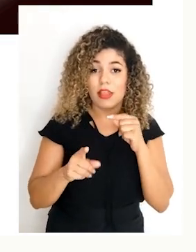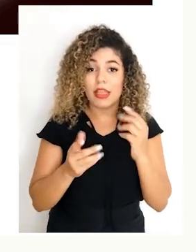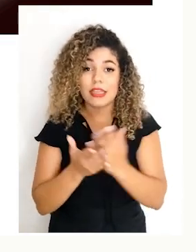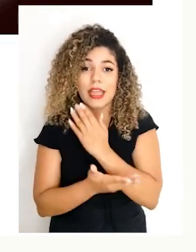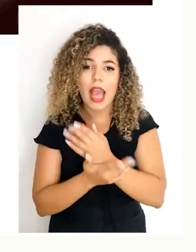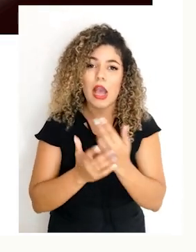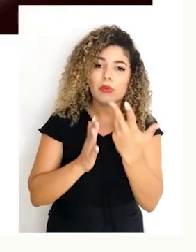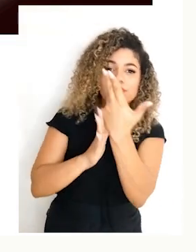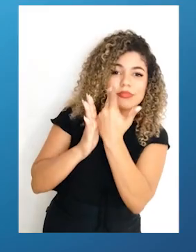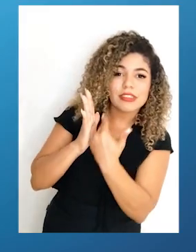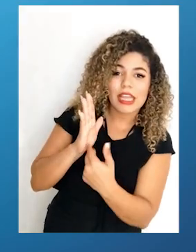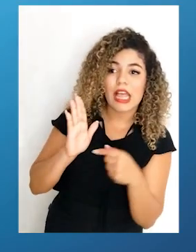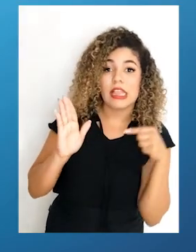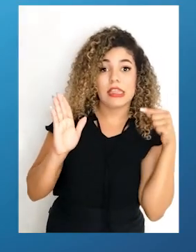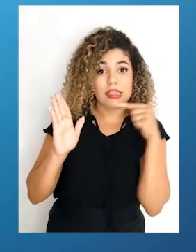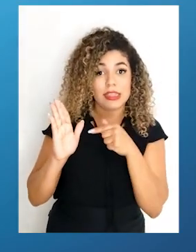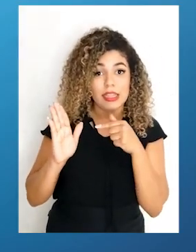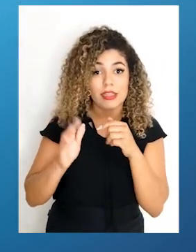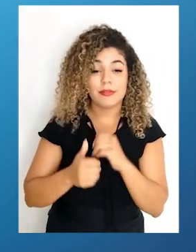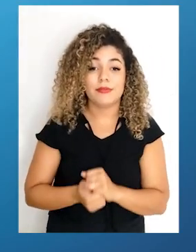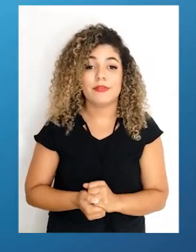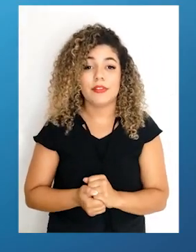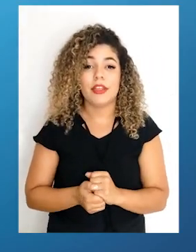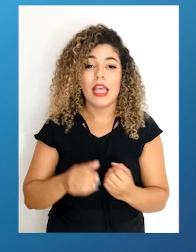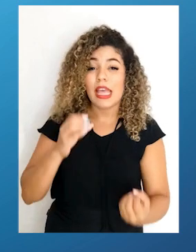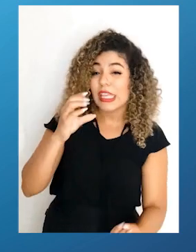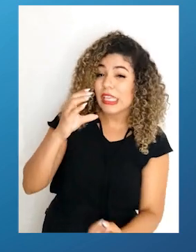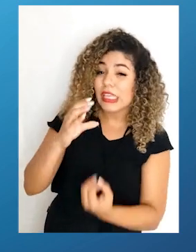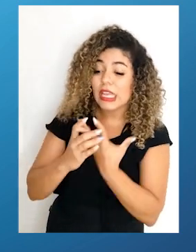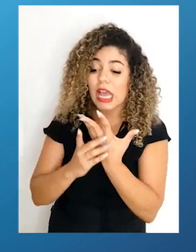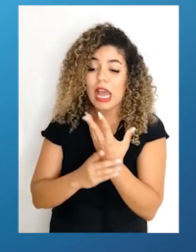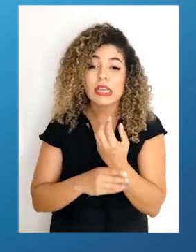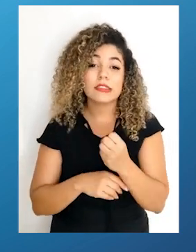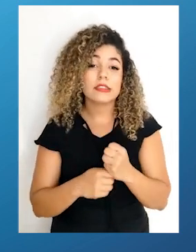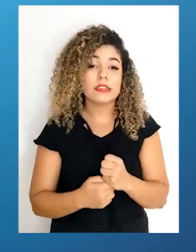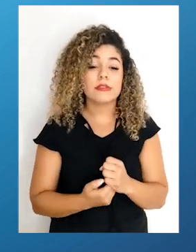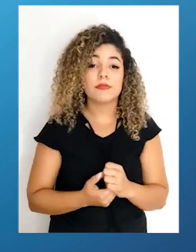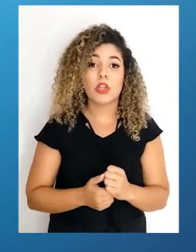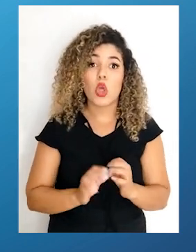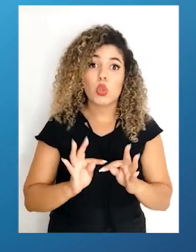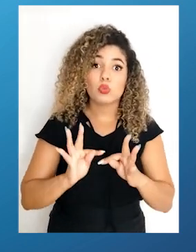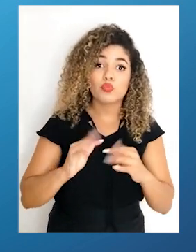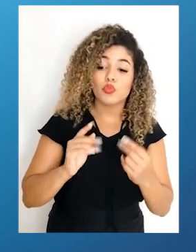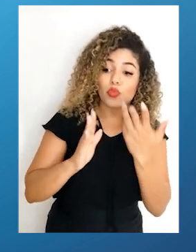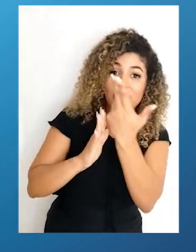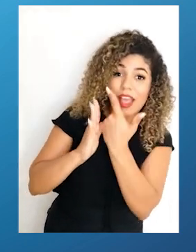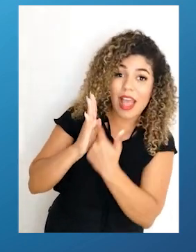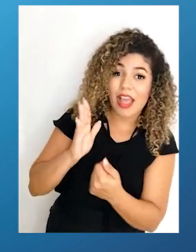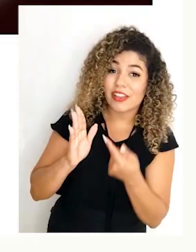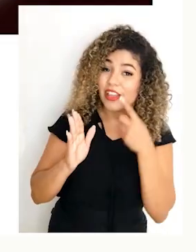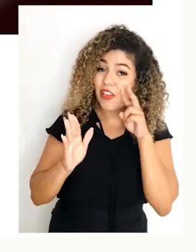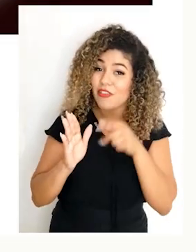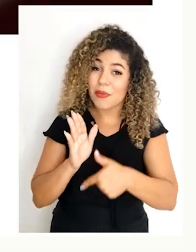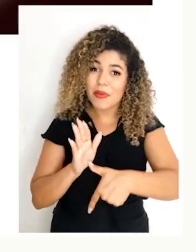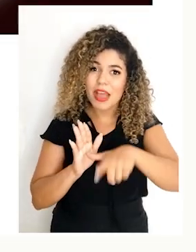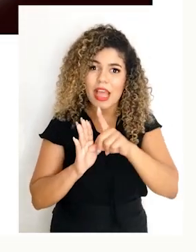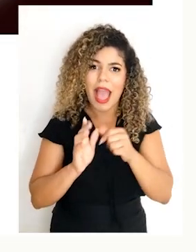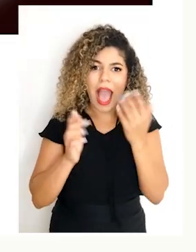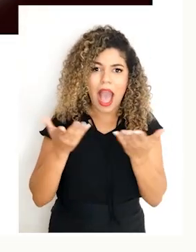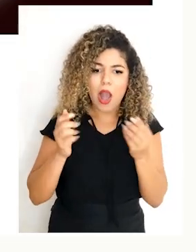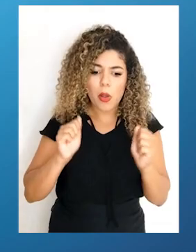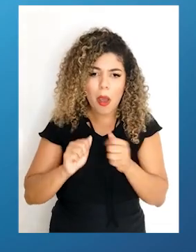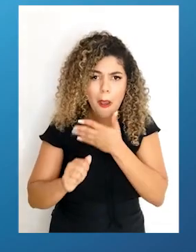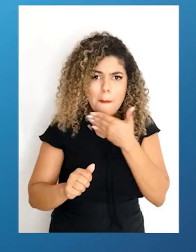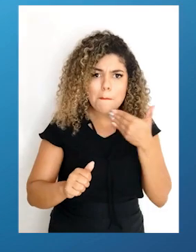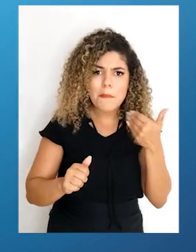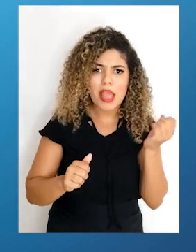criação, Júpiter. Então, todas aquelas imagens que vimos anteriormente, agora nós temos mais nitidez por esse telescópio. Vamos assistir um vídeo